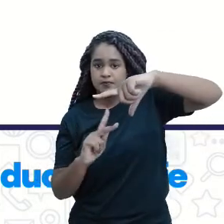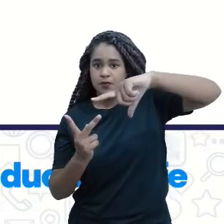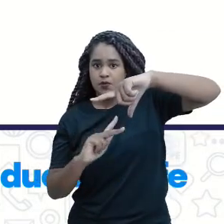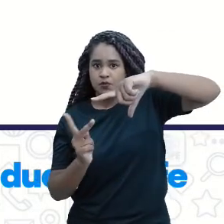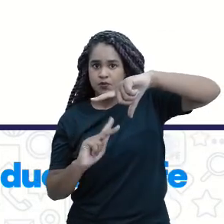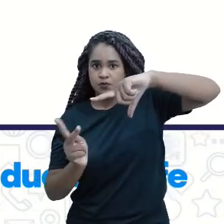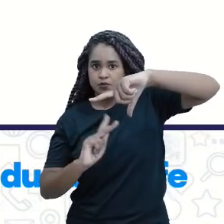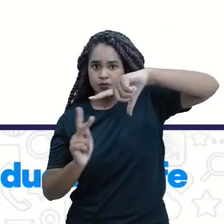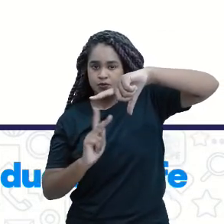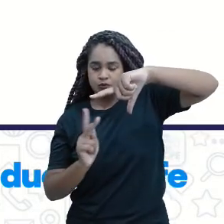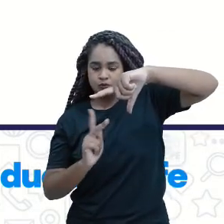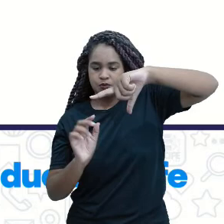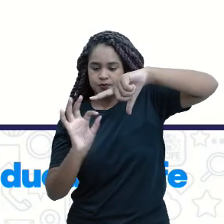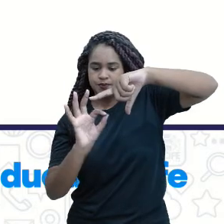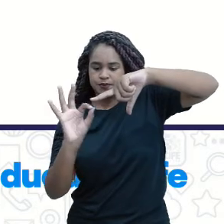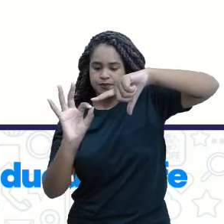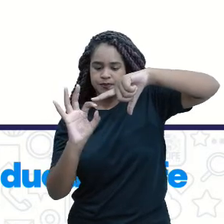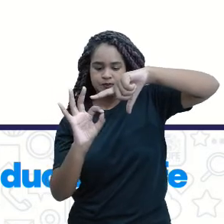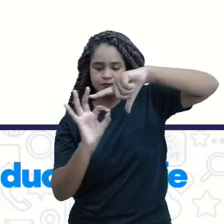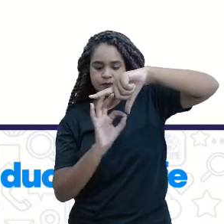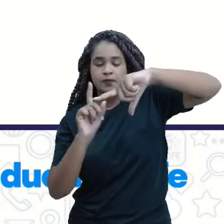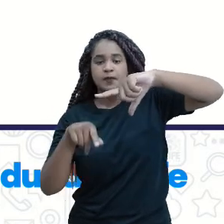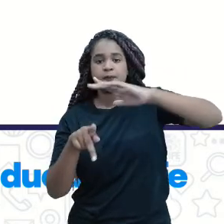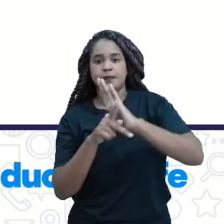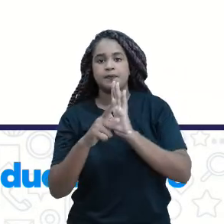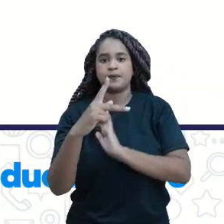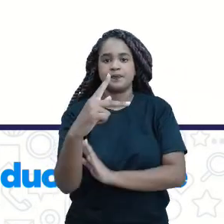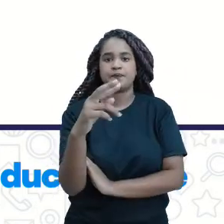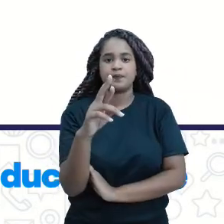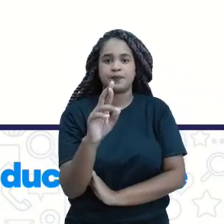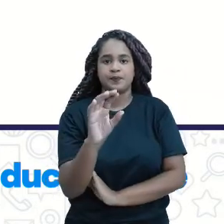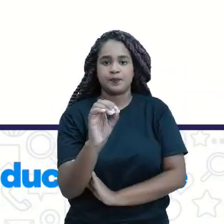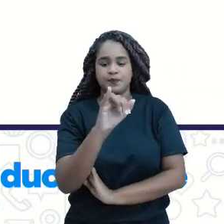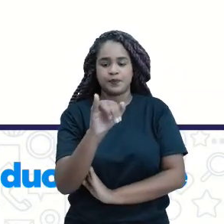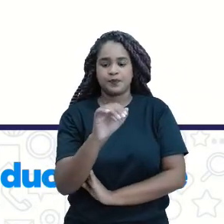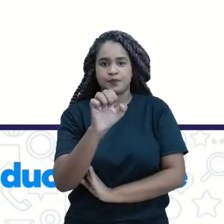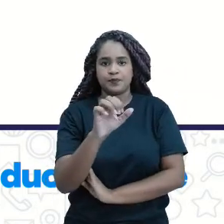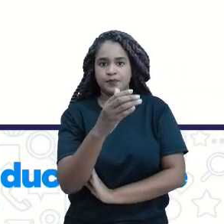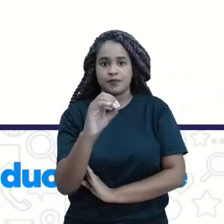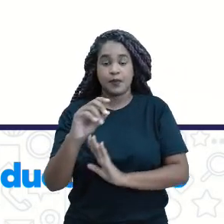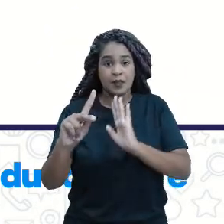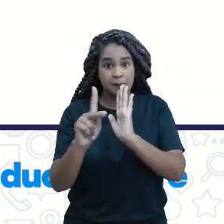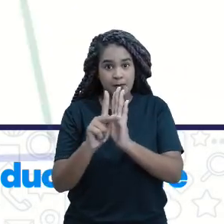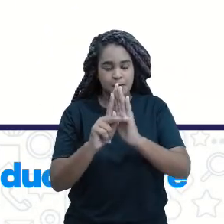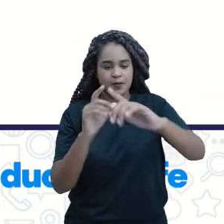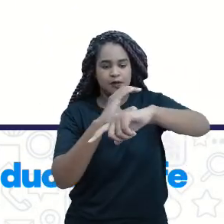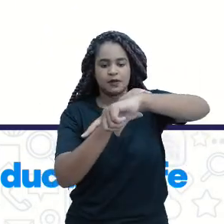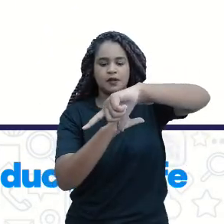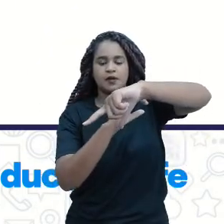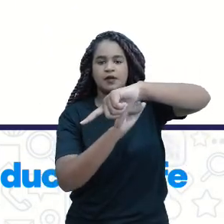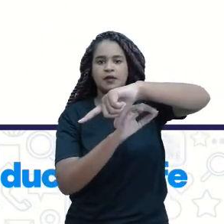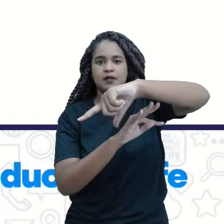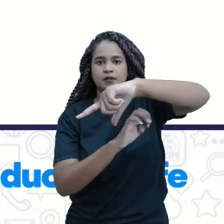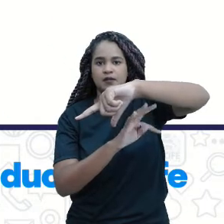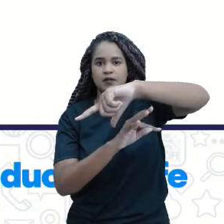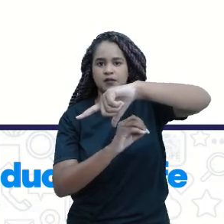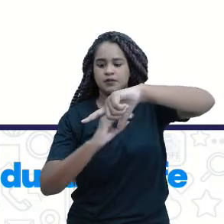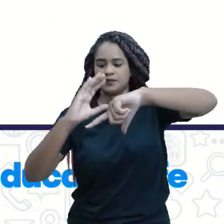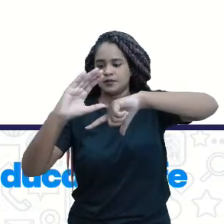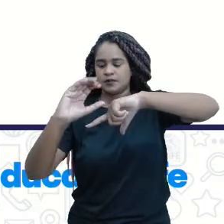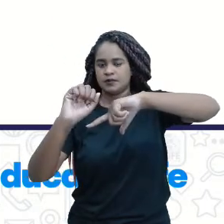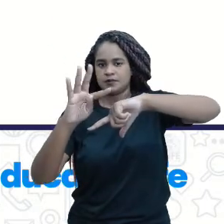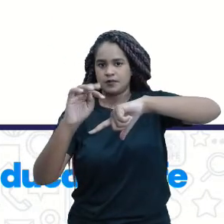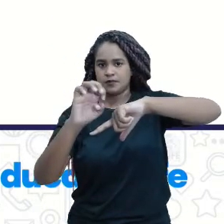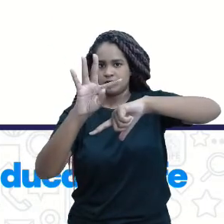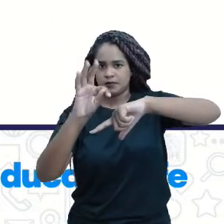dois comprimentos aí de baixo, são as projeções desses dois catetos que estão formando um ângulo de 90 graus, tá certo? A gente